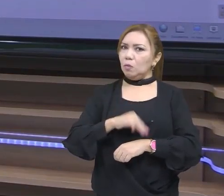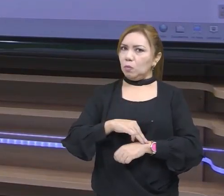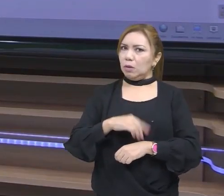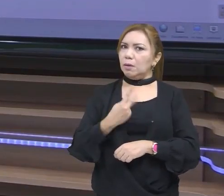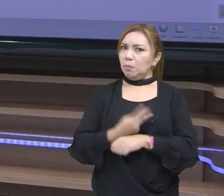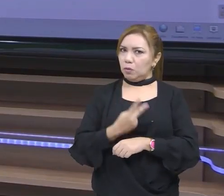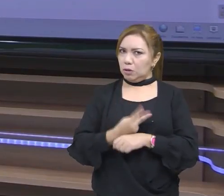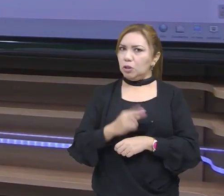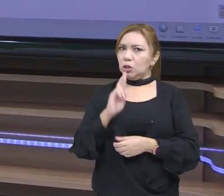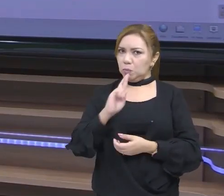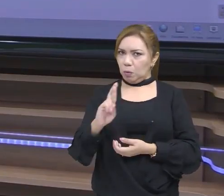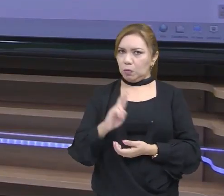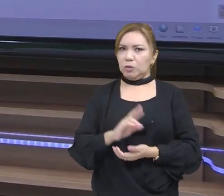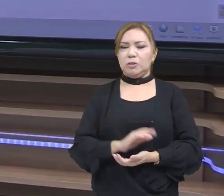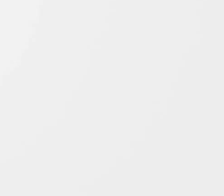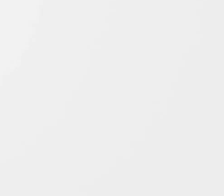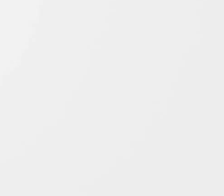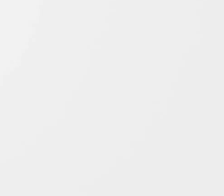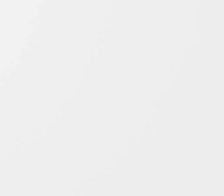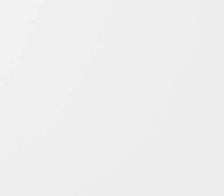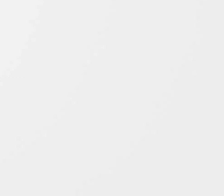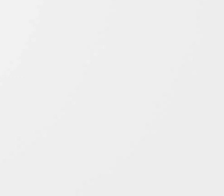daqui a pouco, tá bom? Vamos lá.